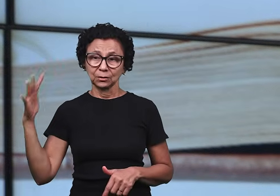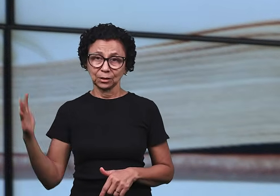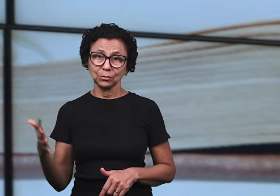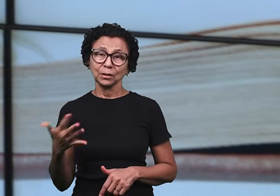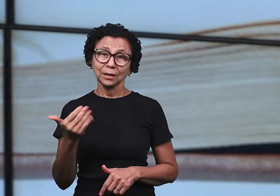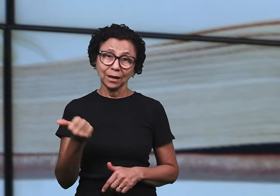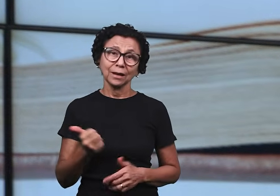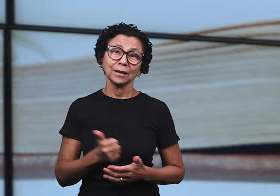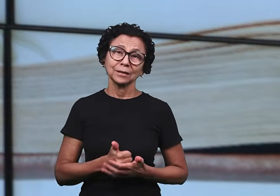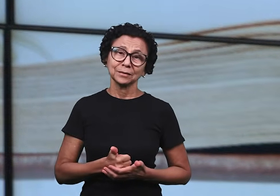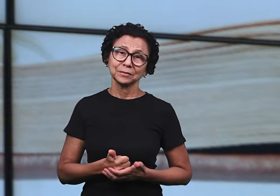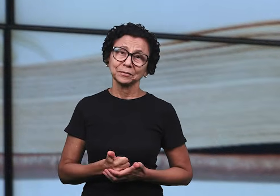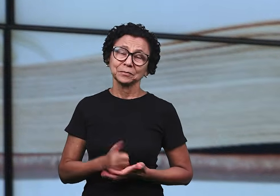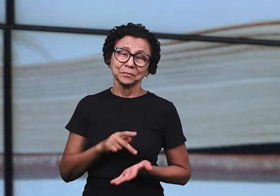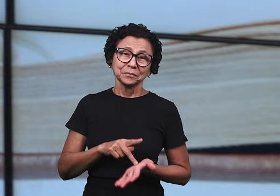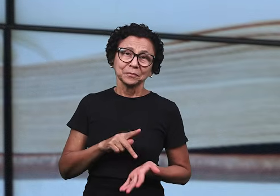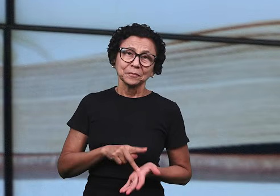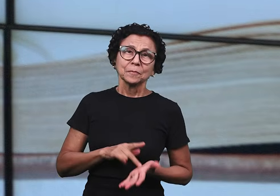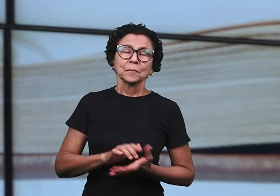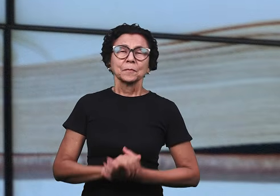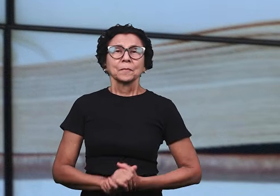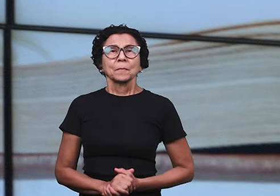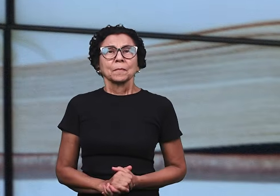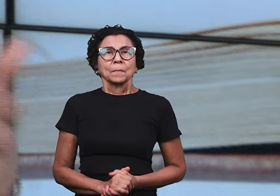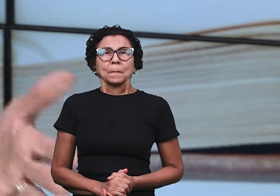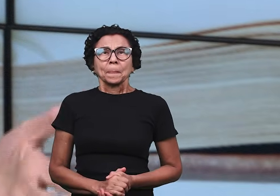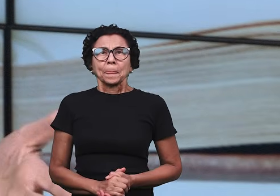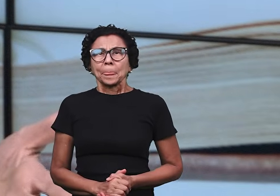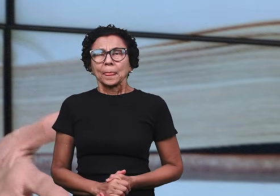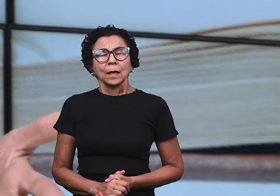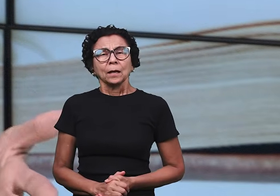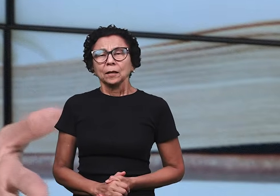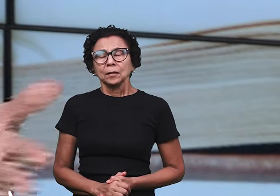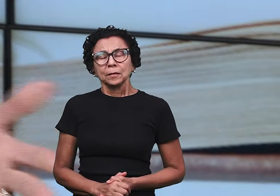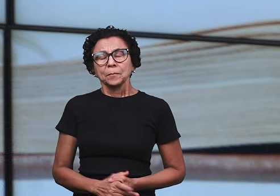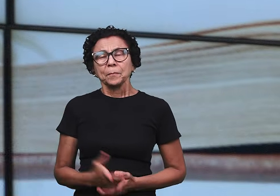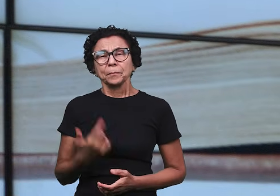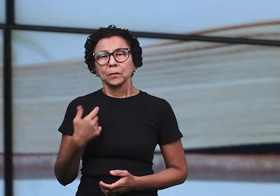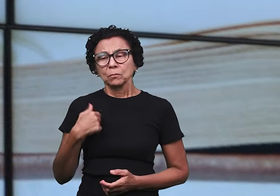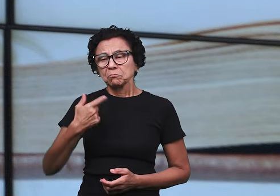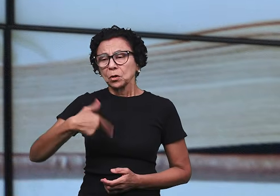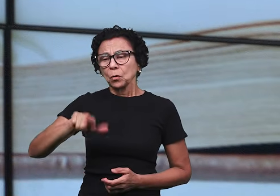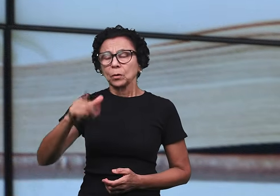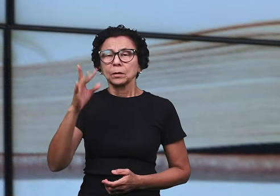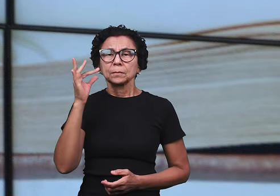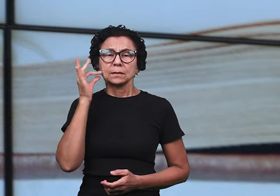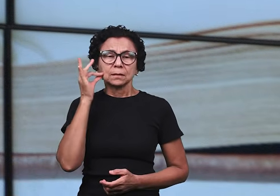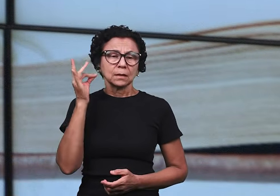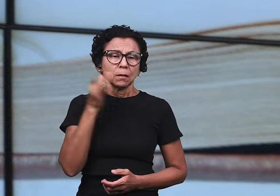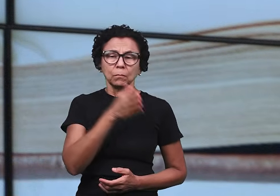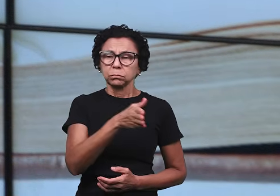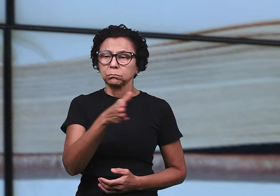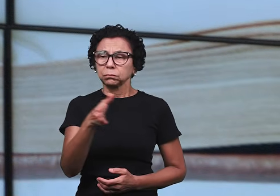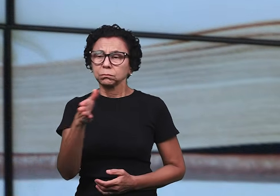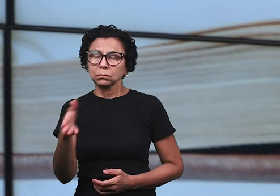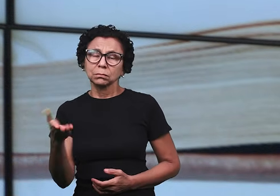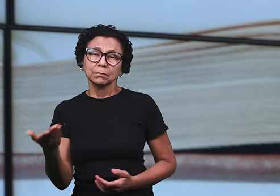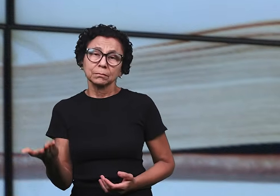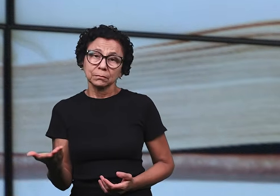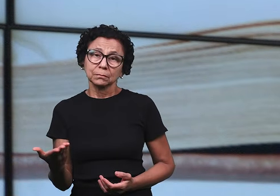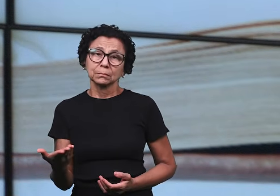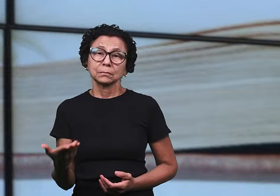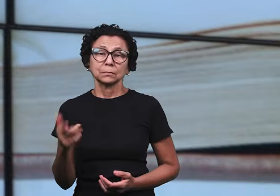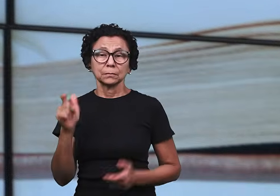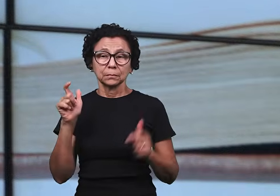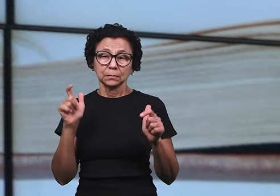é verdade? Nosso corpo é templo do Espírito Santo. Onde nós estivermos é momento de adorar. Por isso que a palavra nos diz, quer comamos,